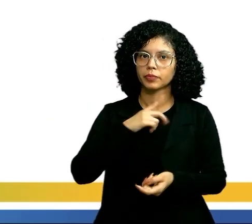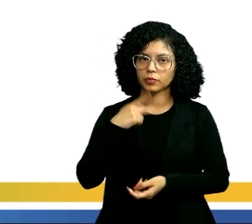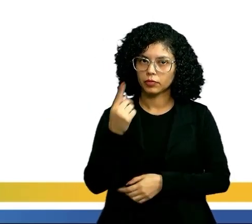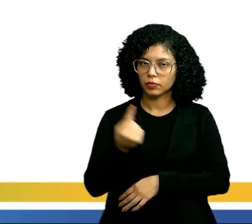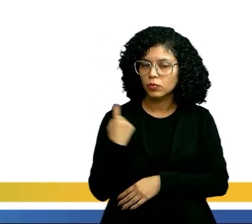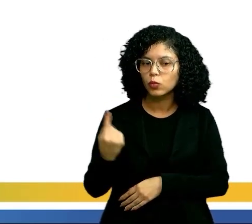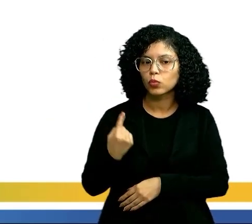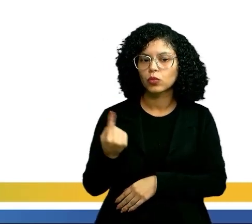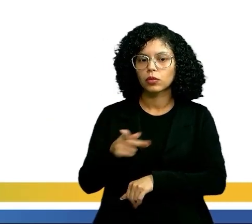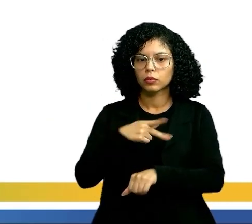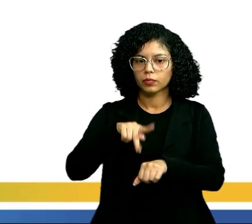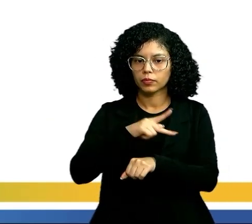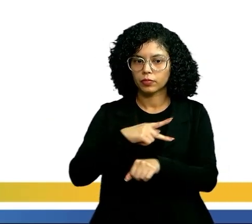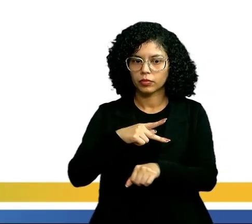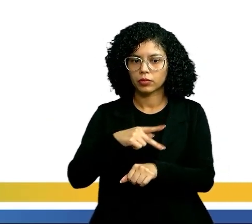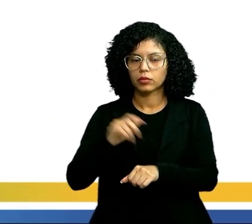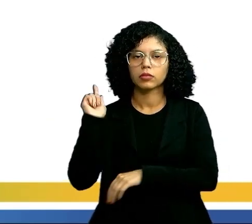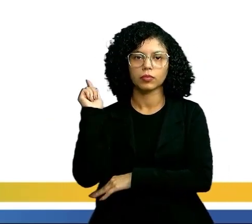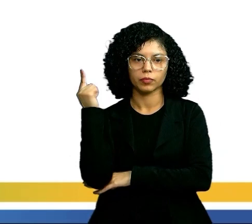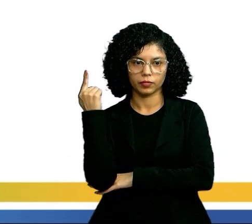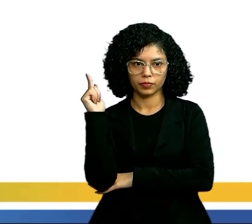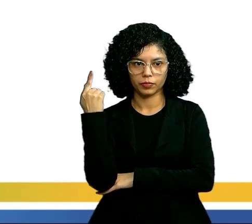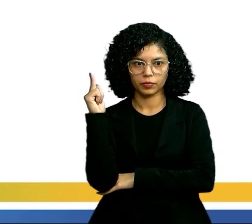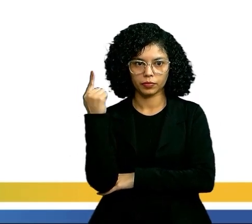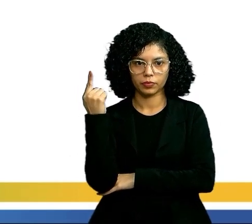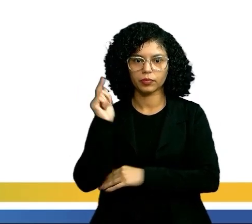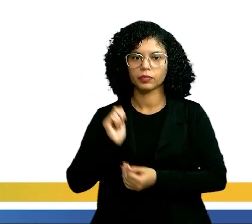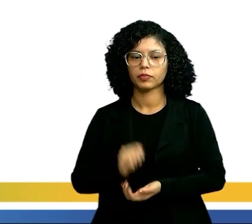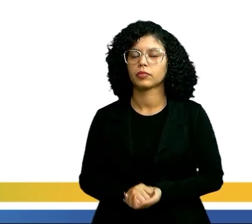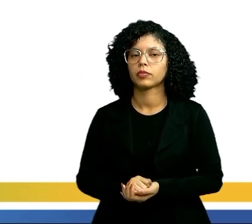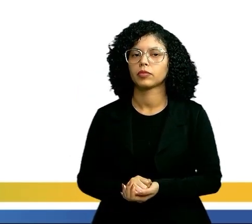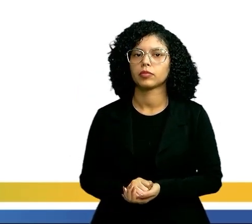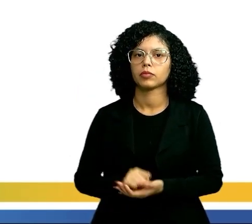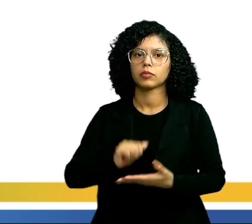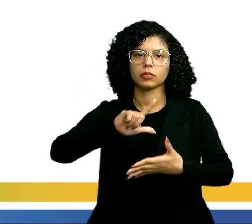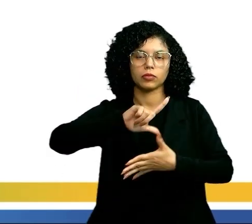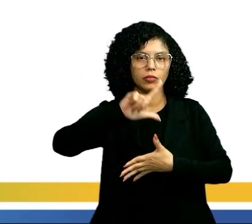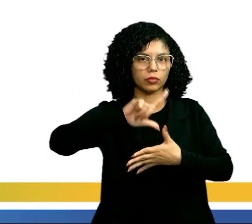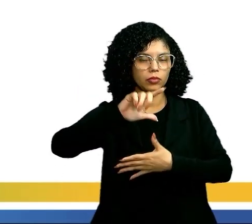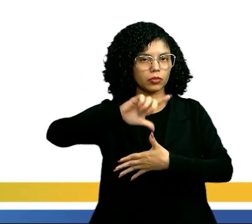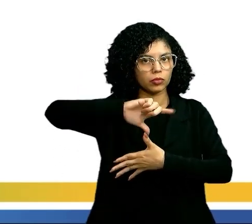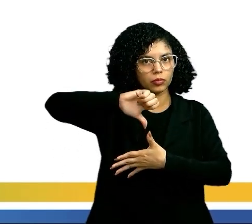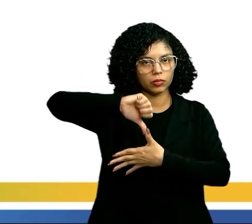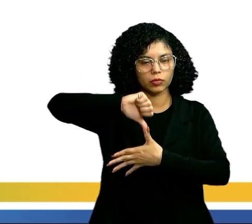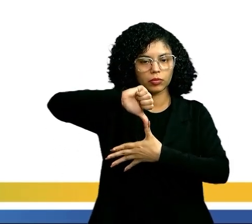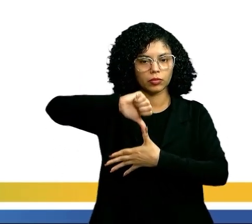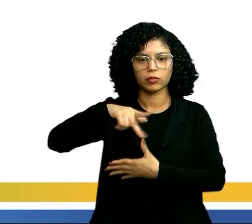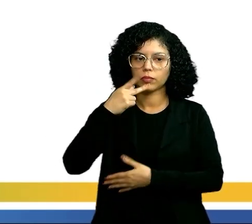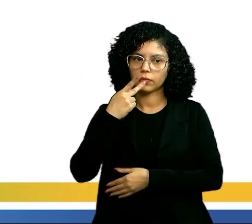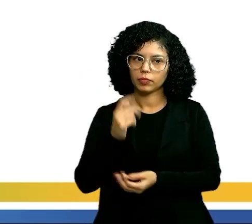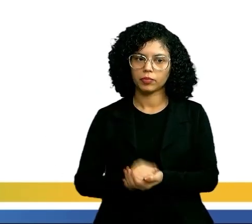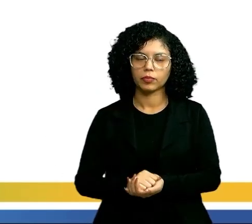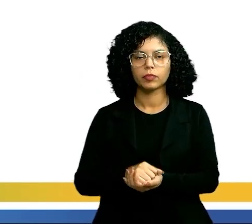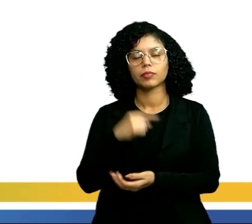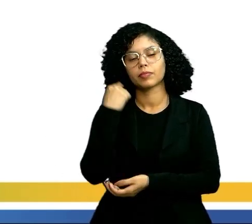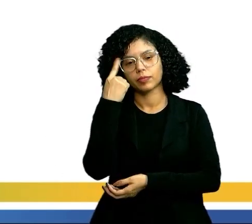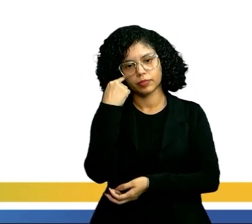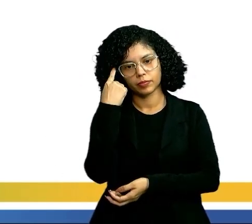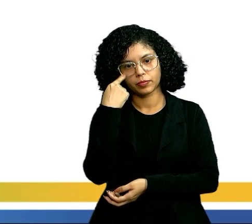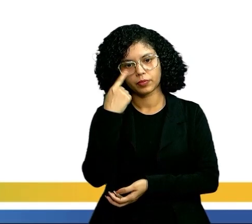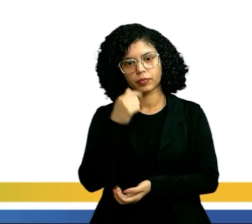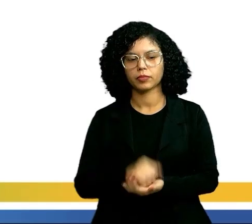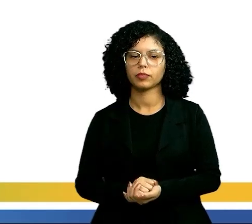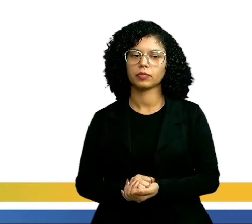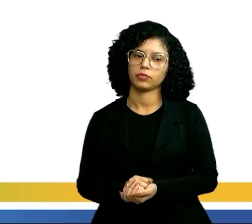ele é o único país no critério geográfico, né, da América do Norte que fala o idioma espanhol.